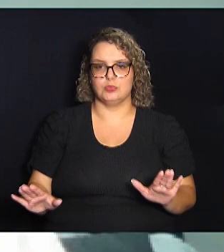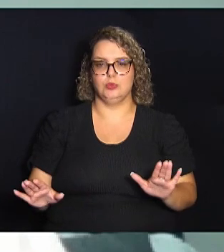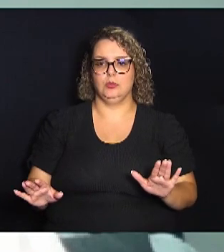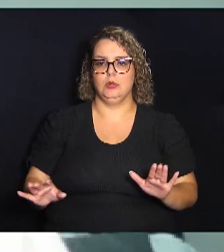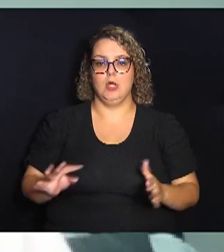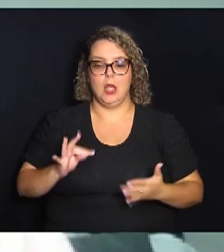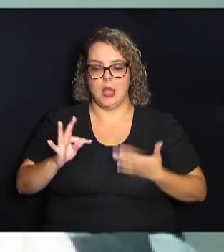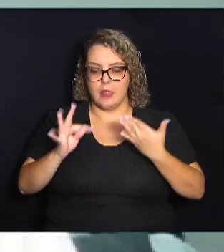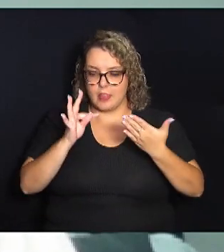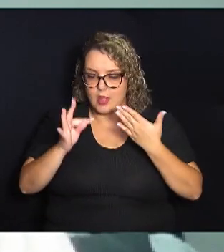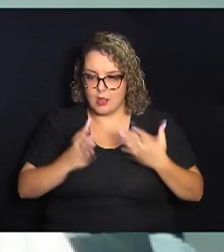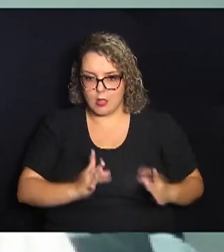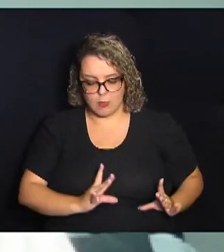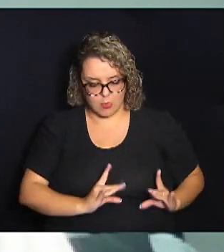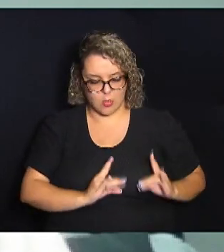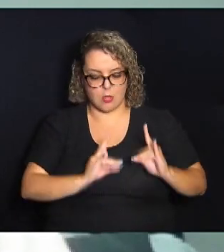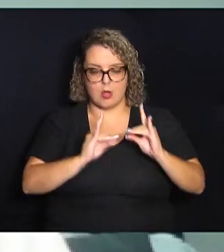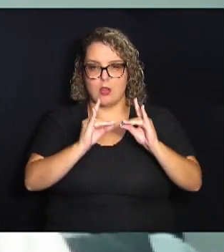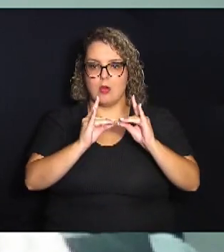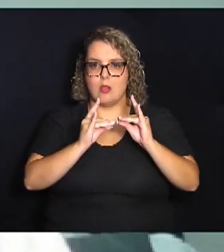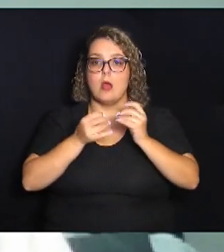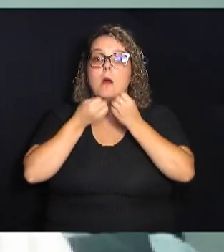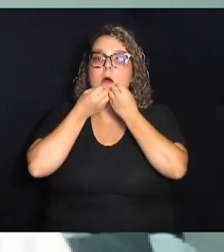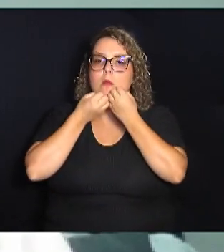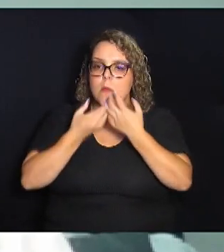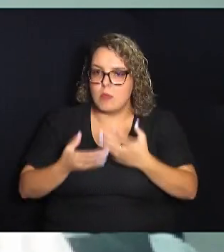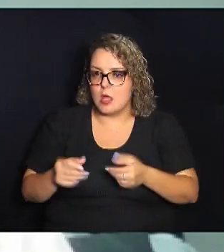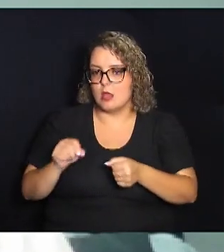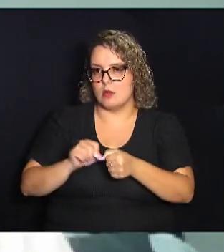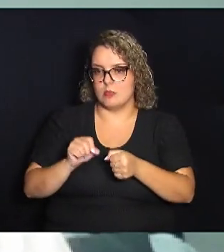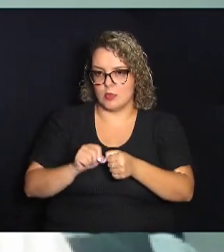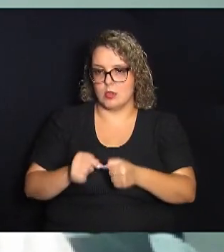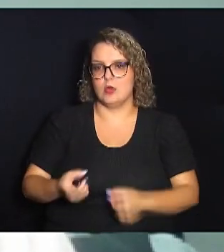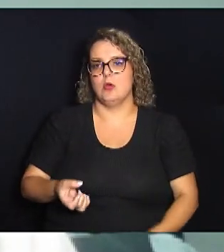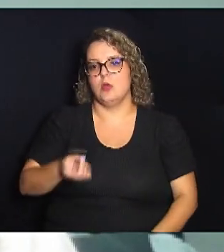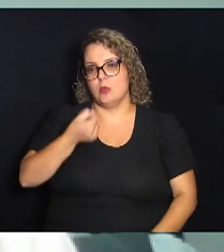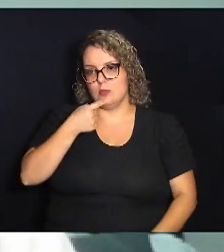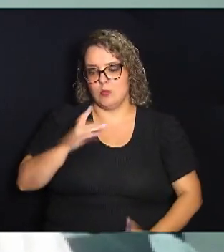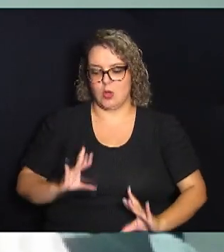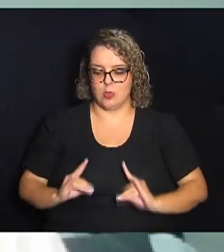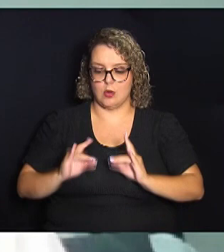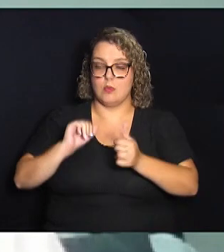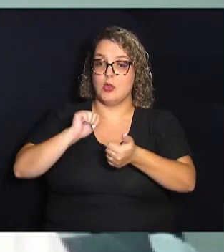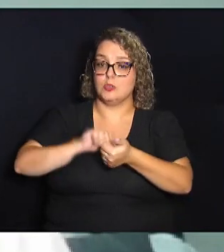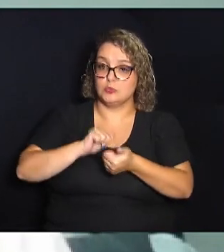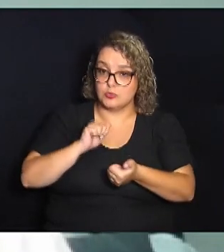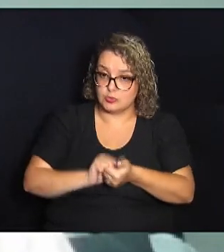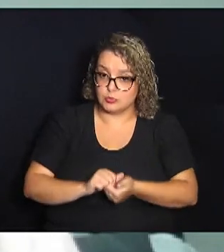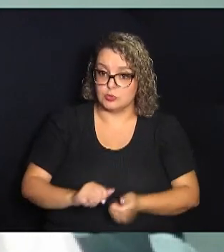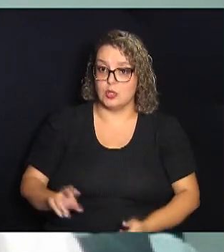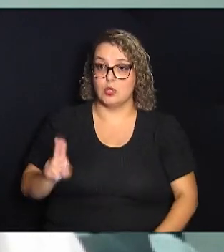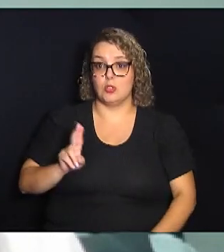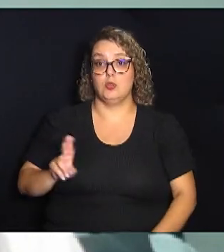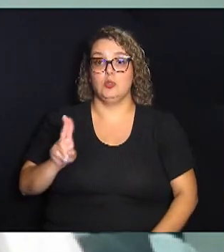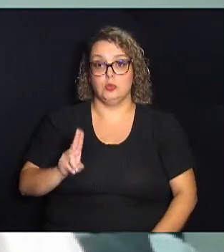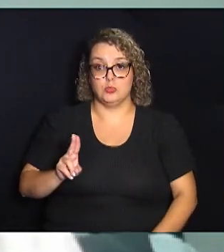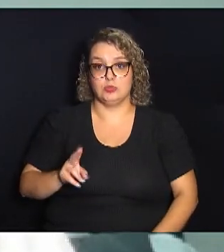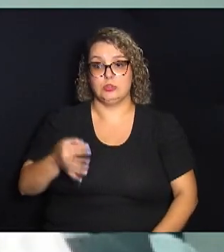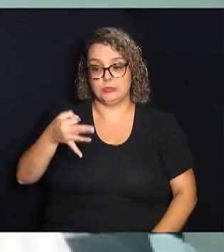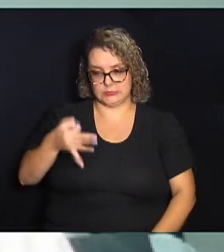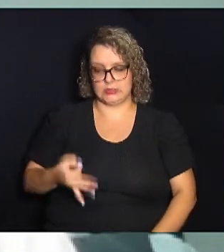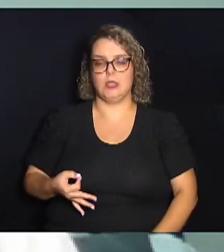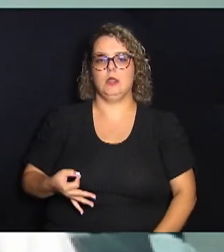Terapias hormonais bem feitas, com hormônios de qualidade, usado com vias